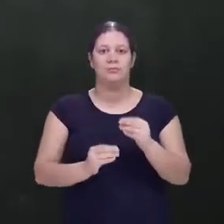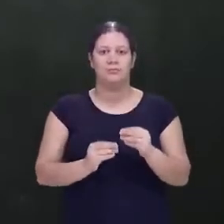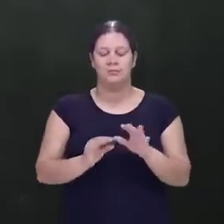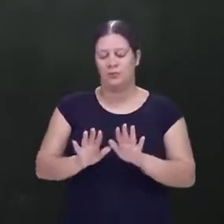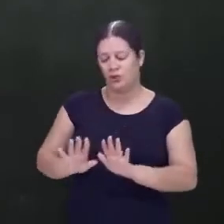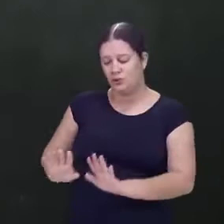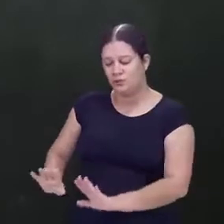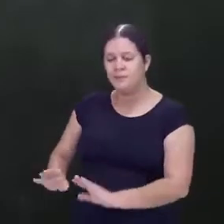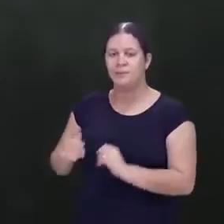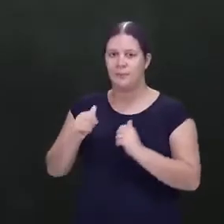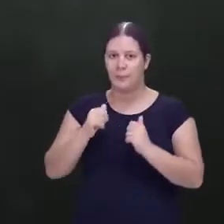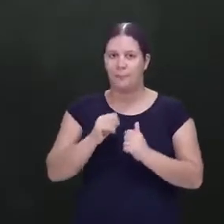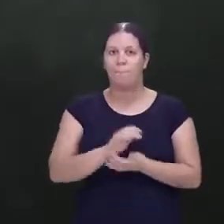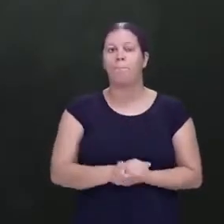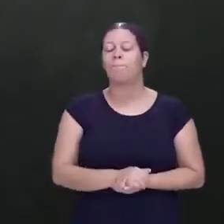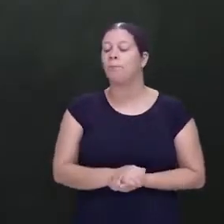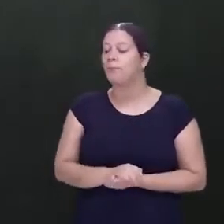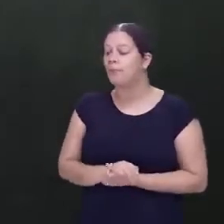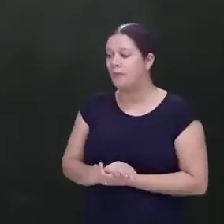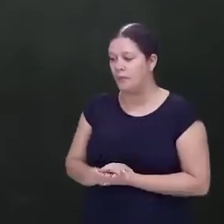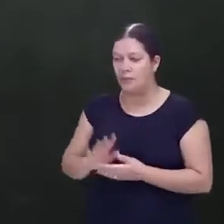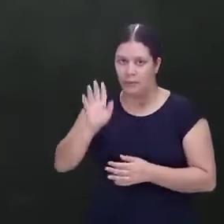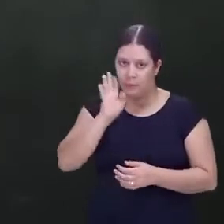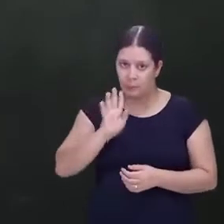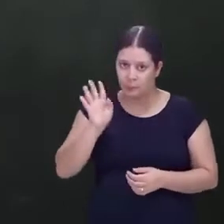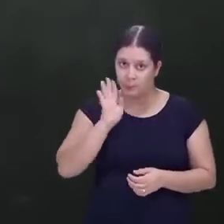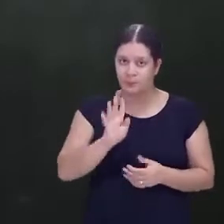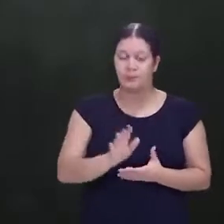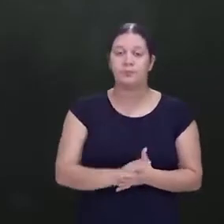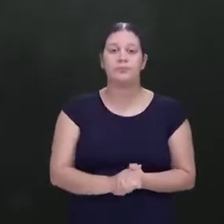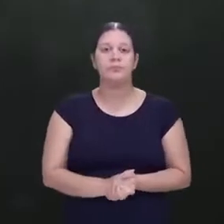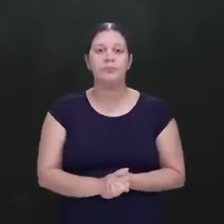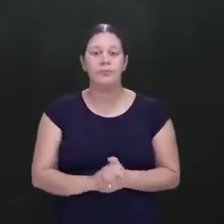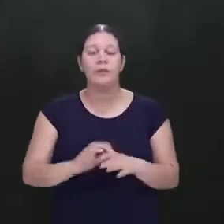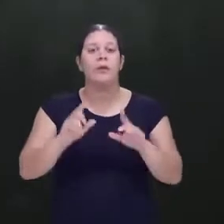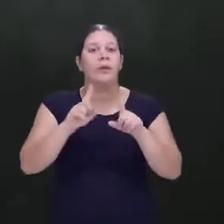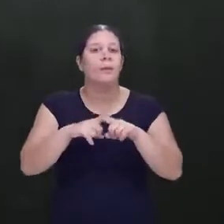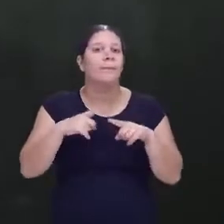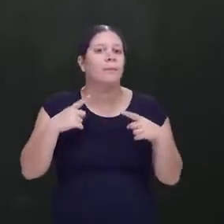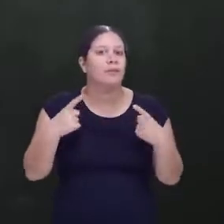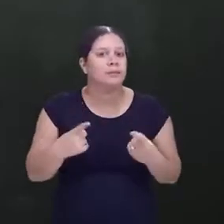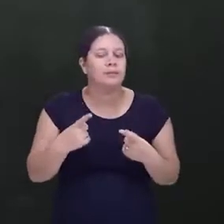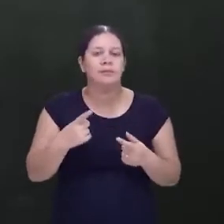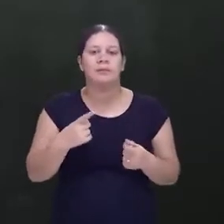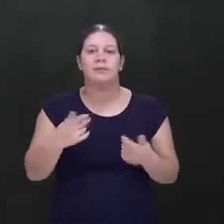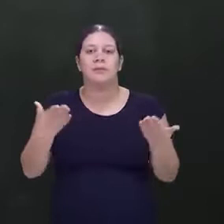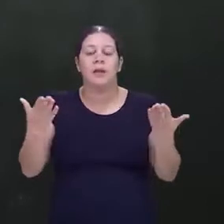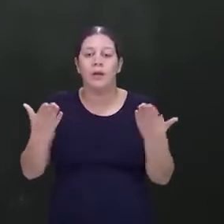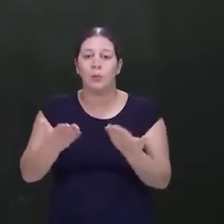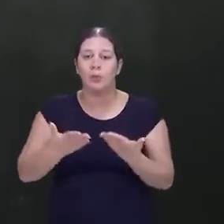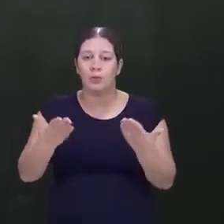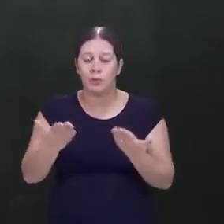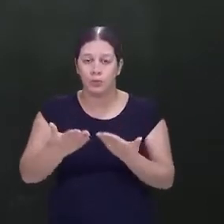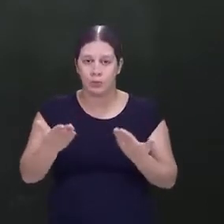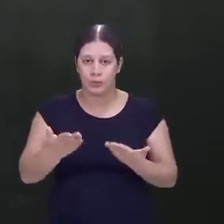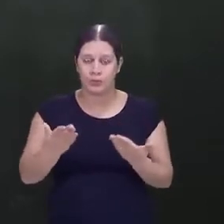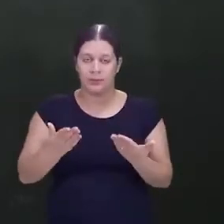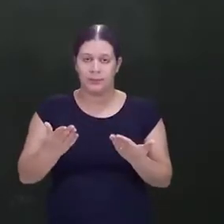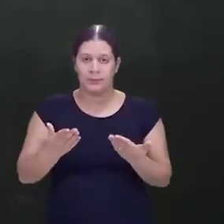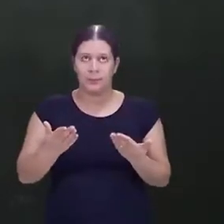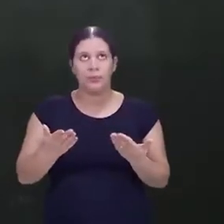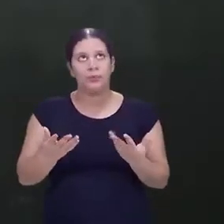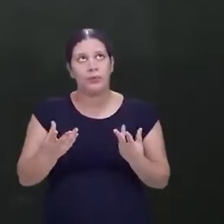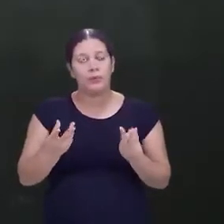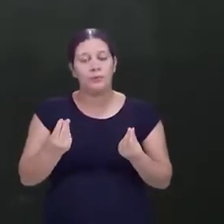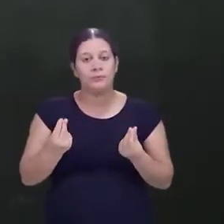Deixa eu colocar ele aqui. Você fala assim, tá, legal, mas deixa eu te exemplificar agora aqui